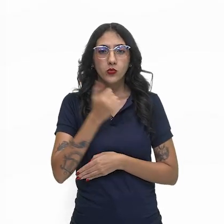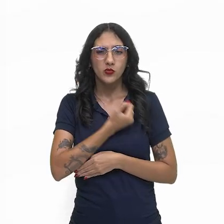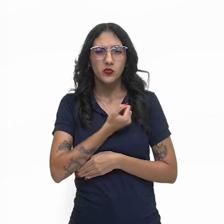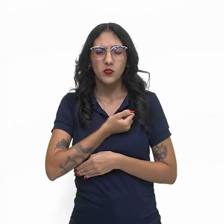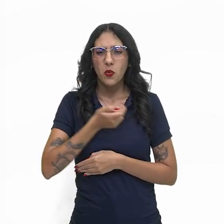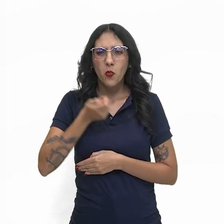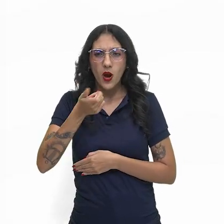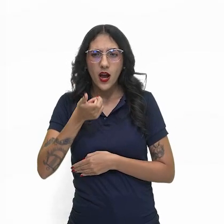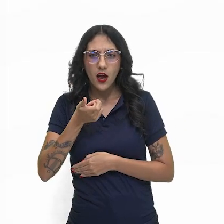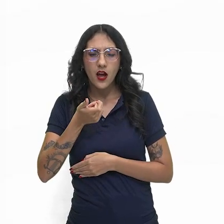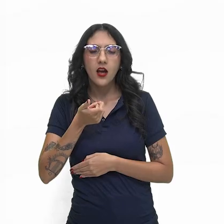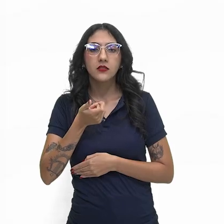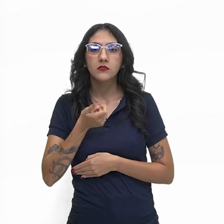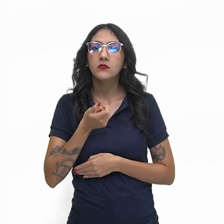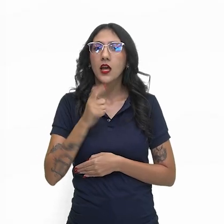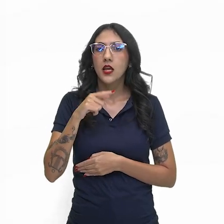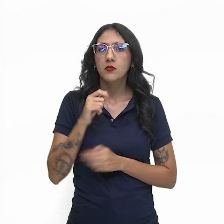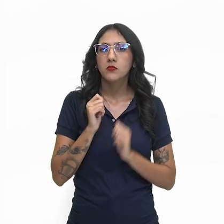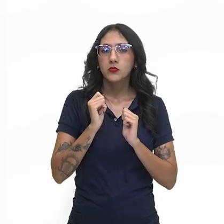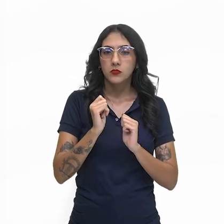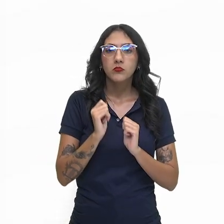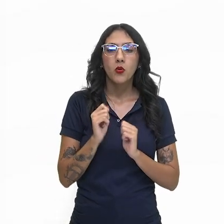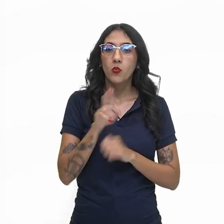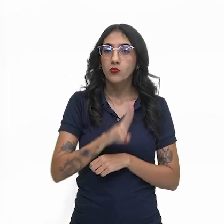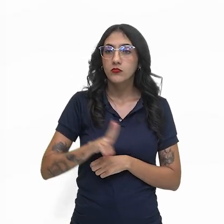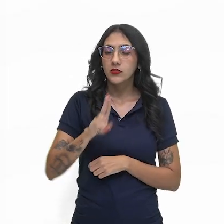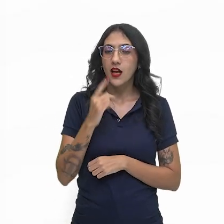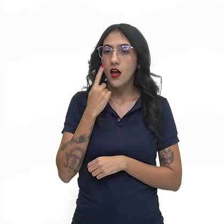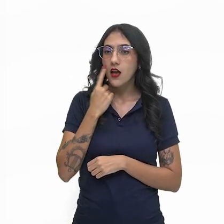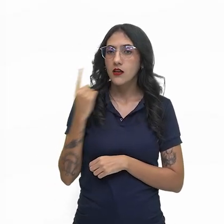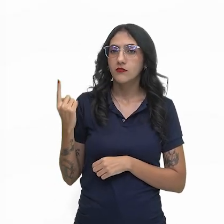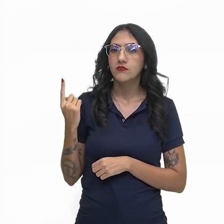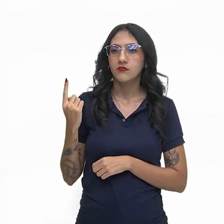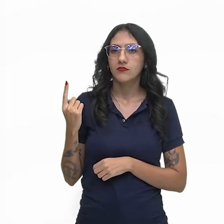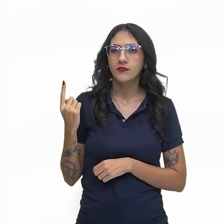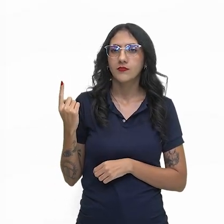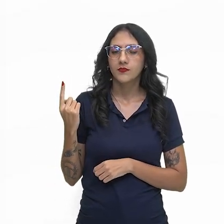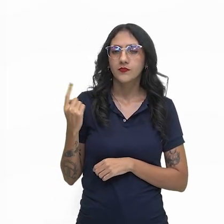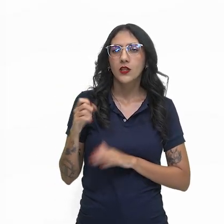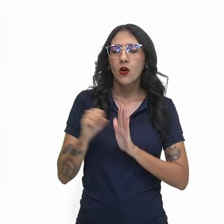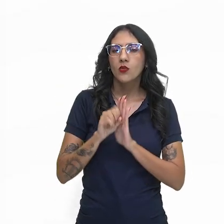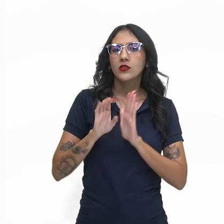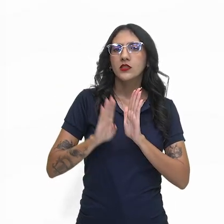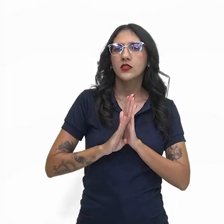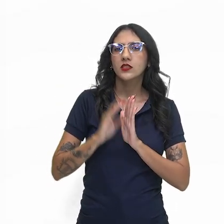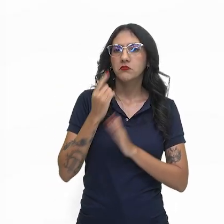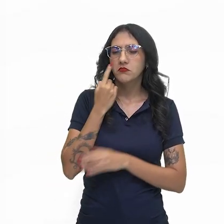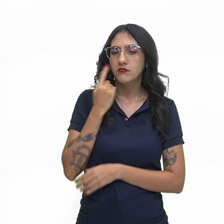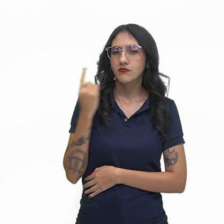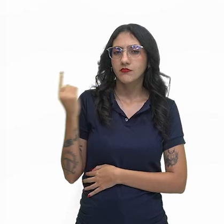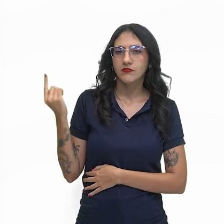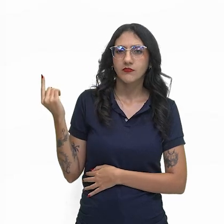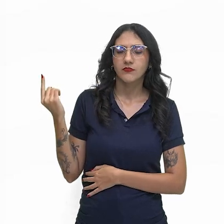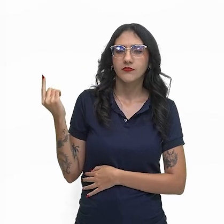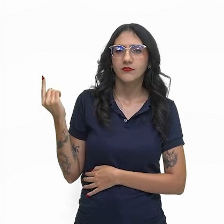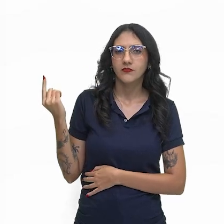arredondamento é representada pelo símbolo, que representa aqui